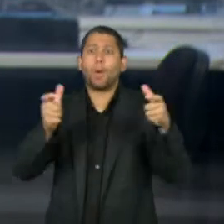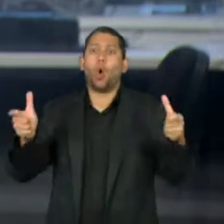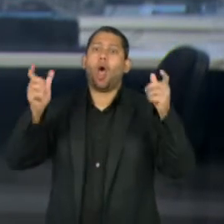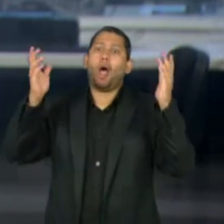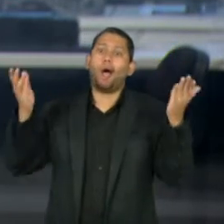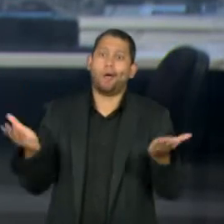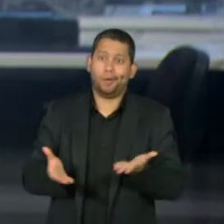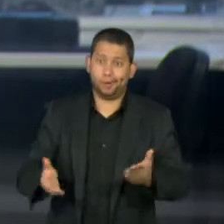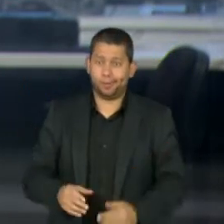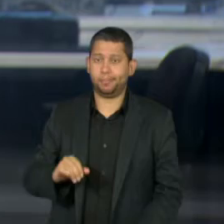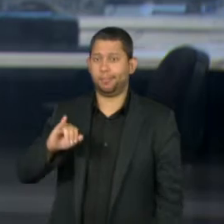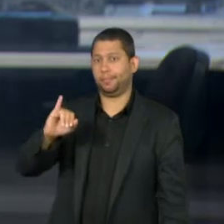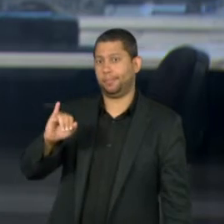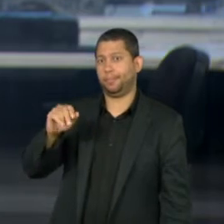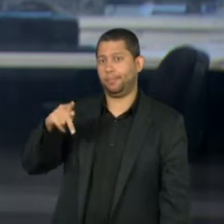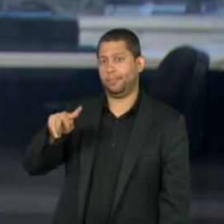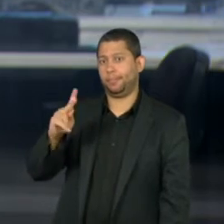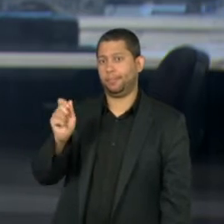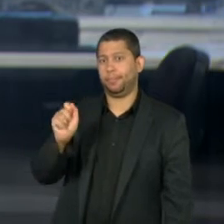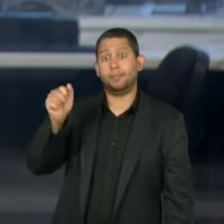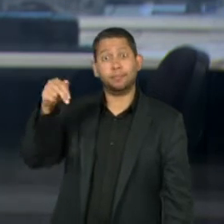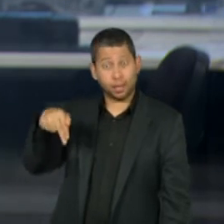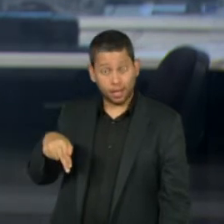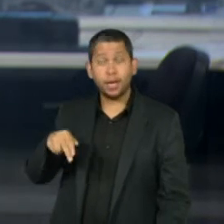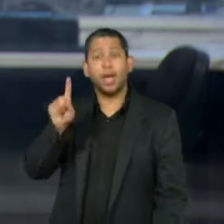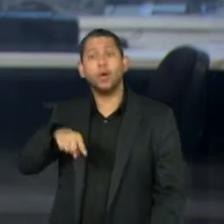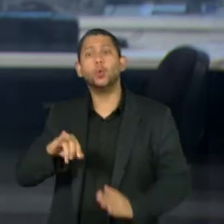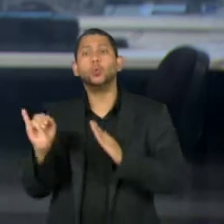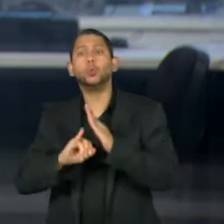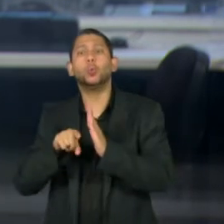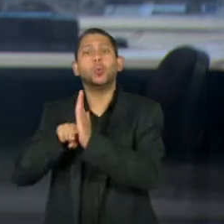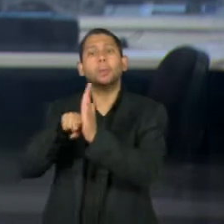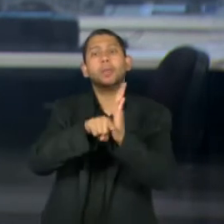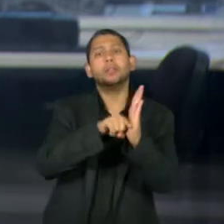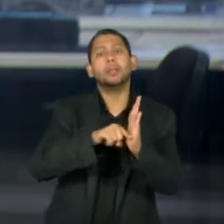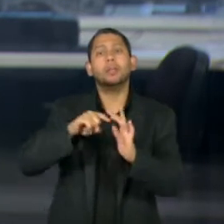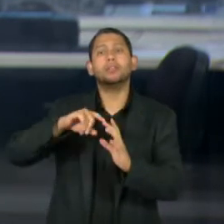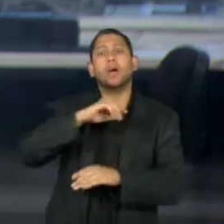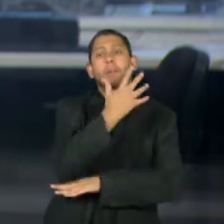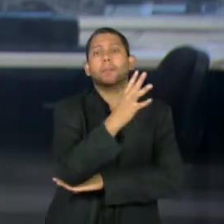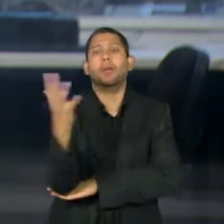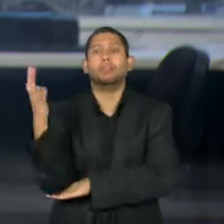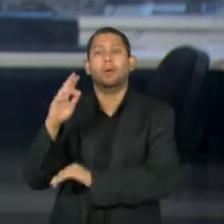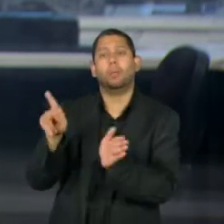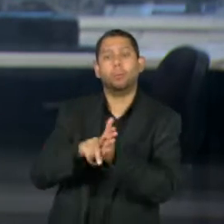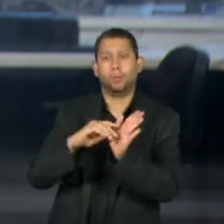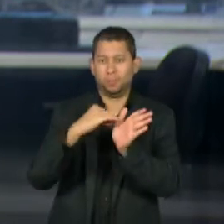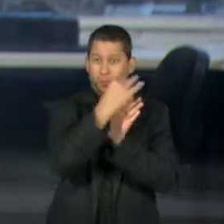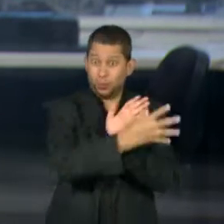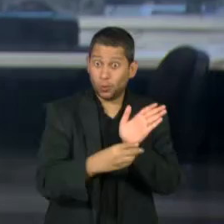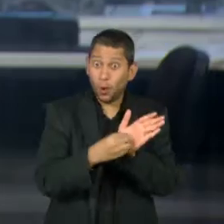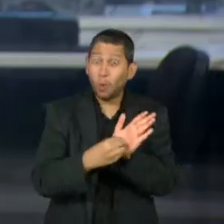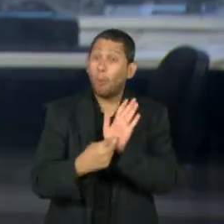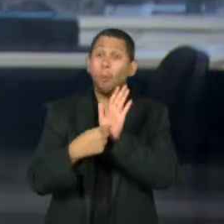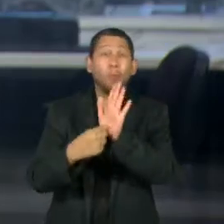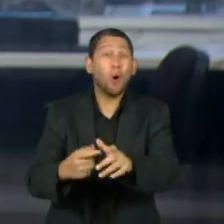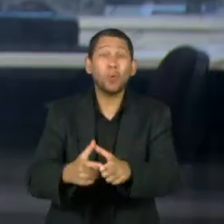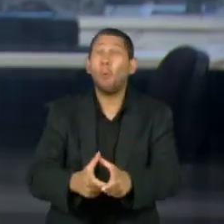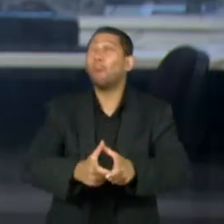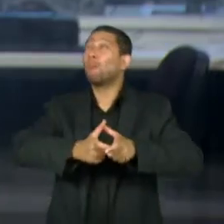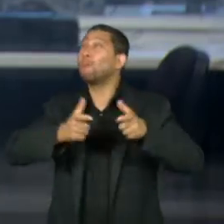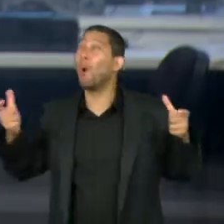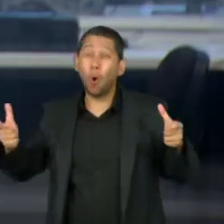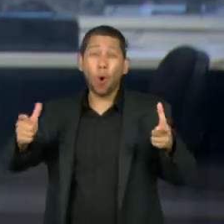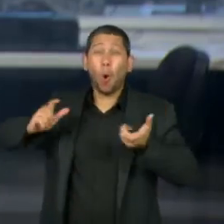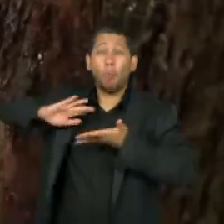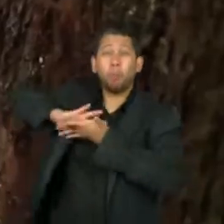levantamento do IPAM, Instituto de Pesquisa Ambiental da Amazônia, registra uma devastação recorde na maior floresta tropical